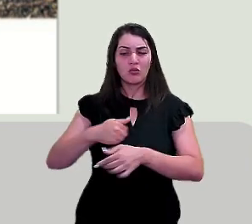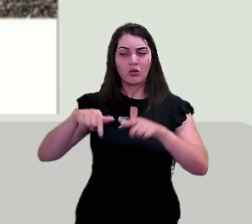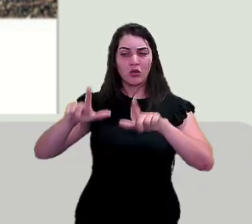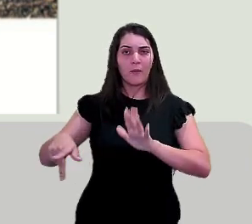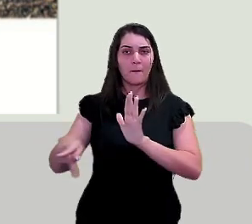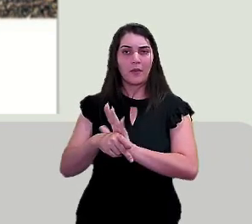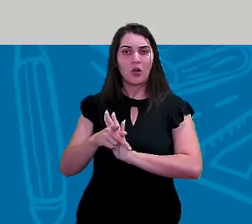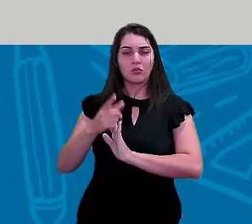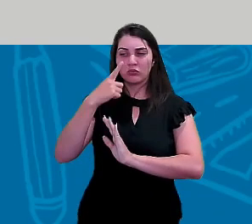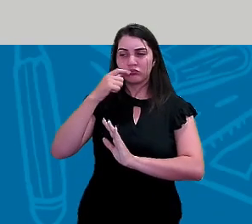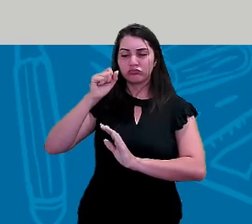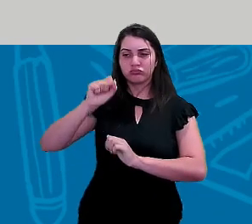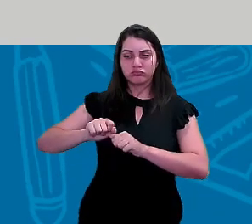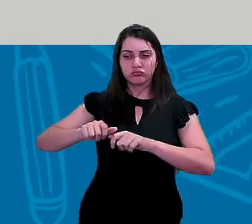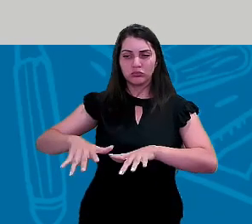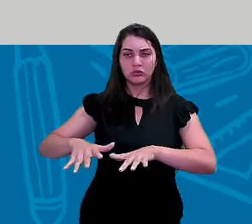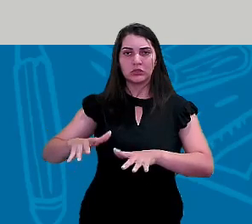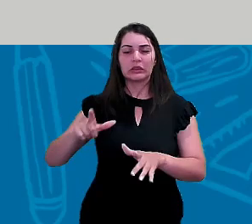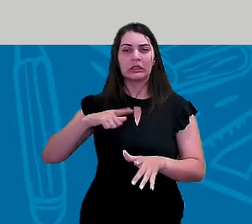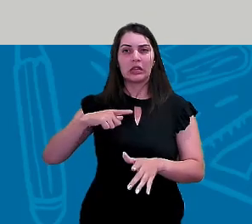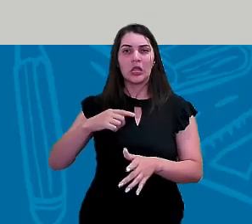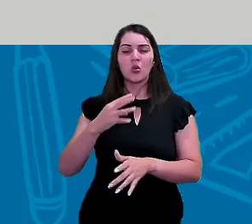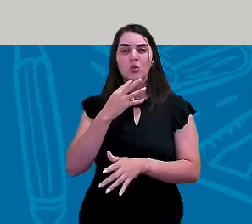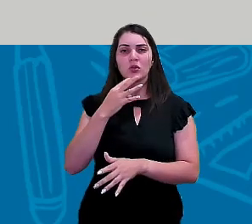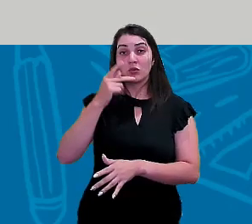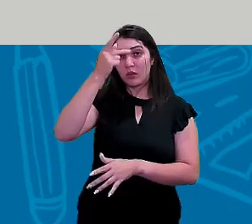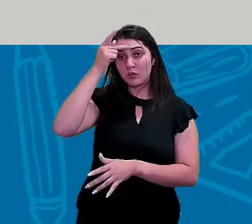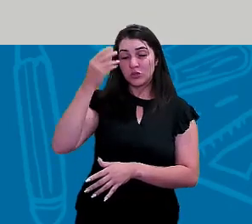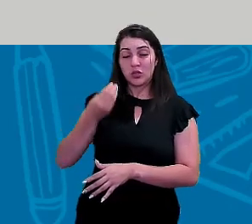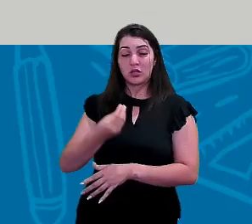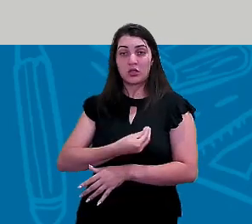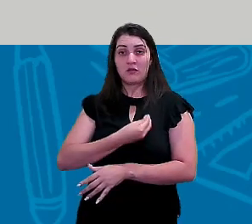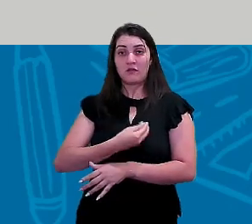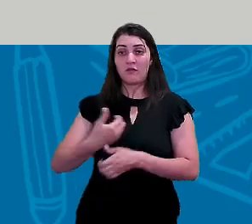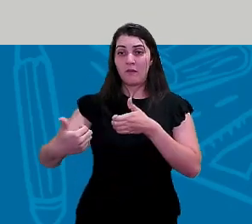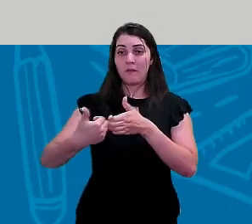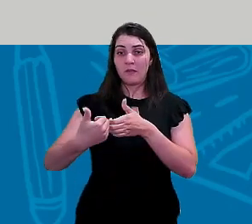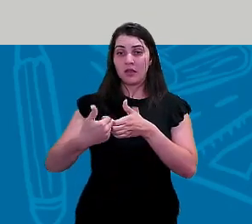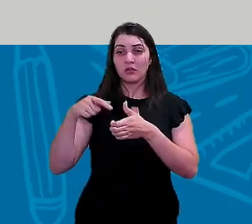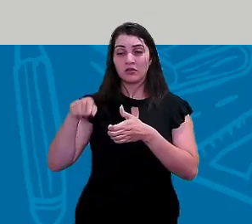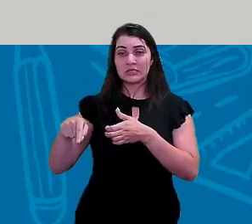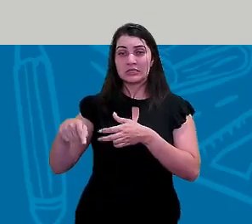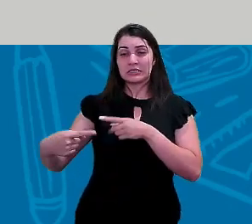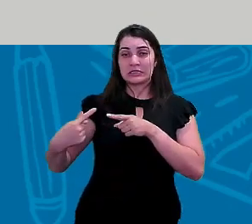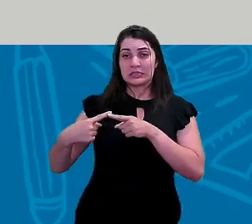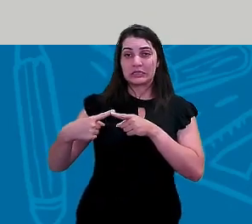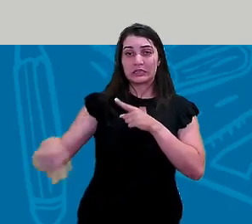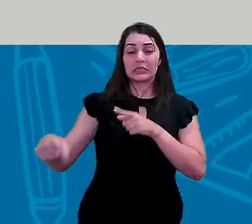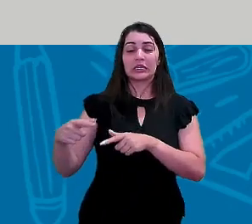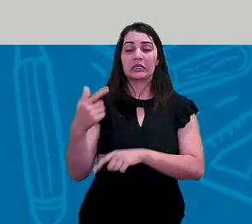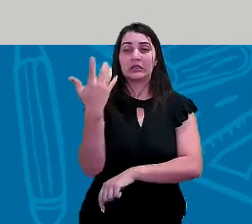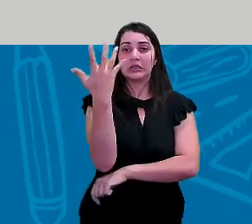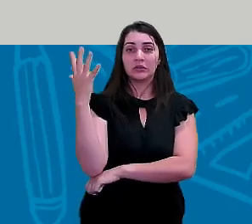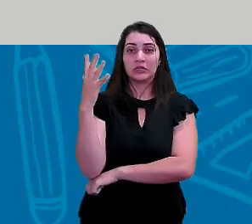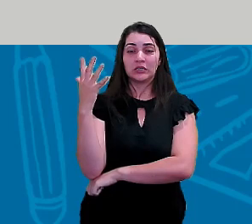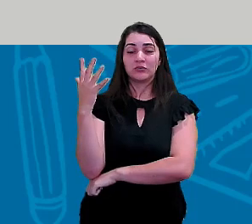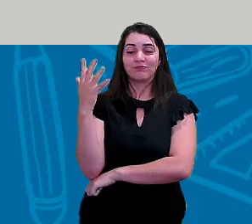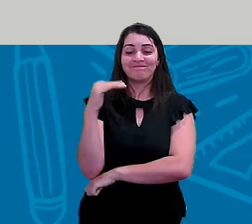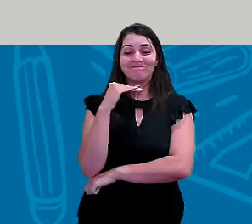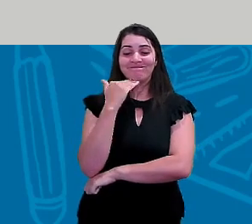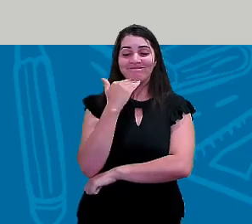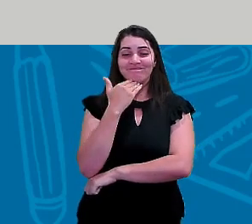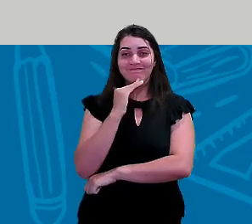conhecem? Ou tem conhecimento de que alguém que mora perto? Minha gente, lixão é um crime ambiental horrível.